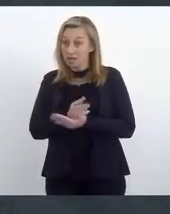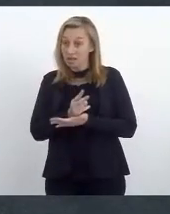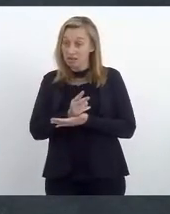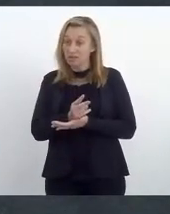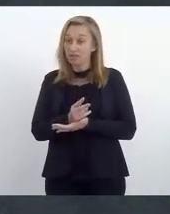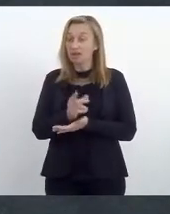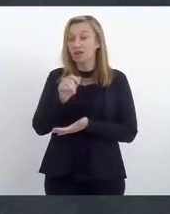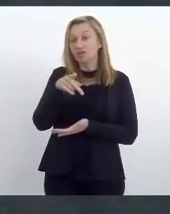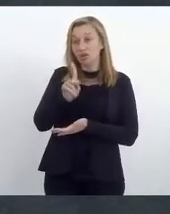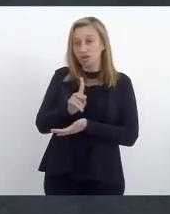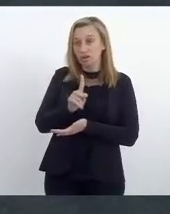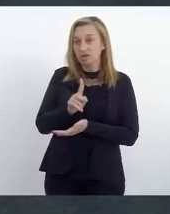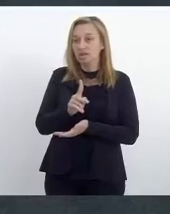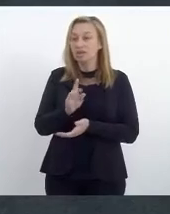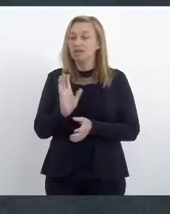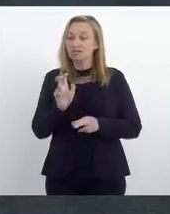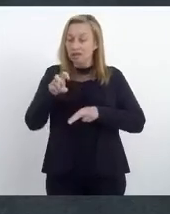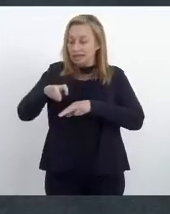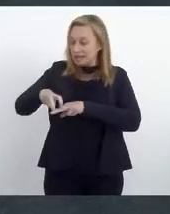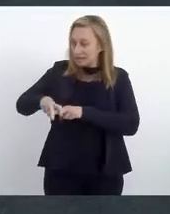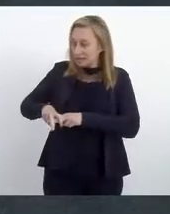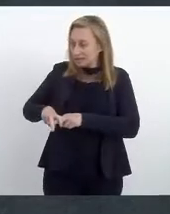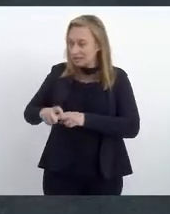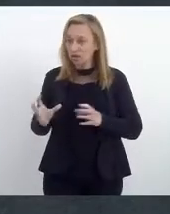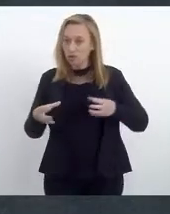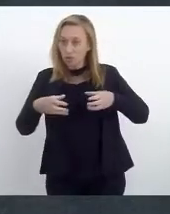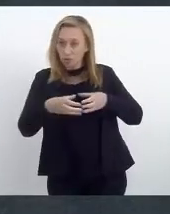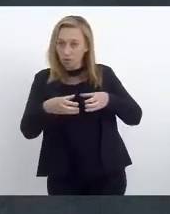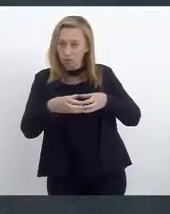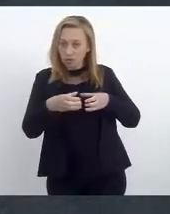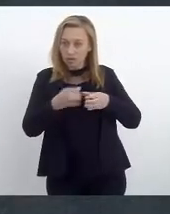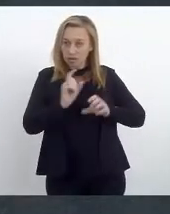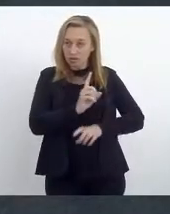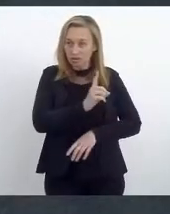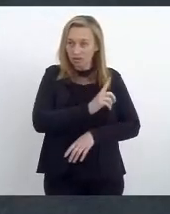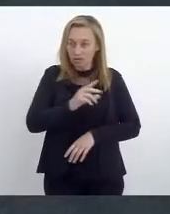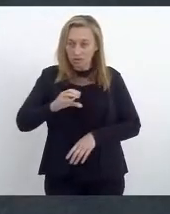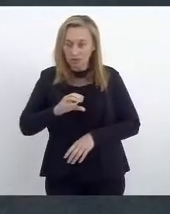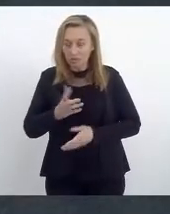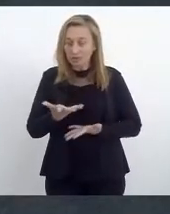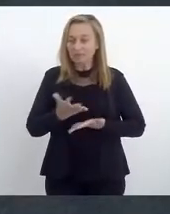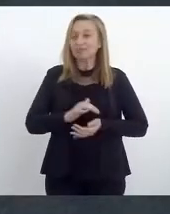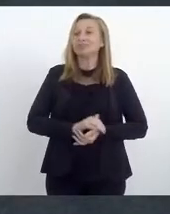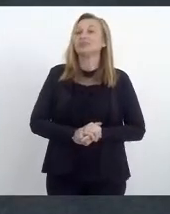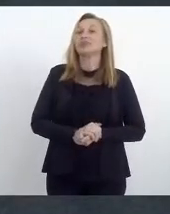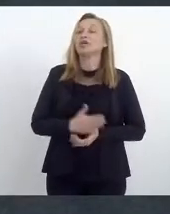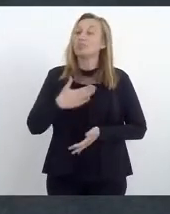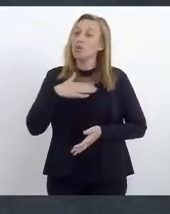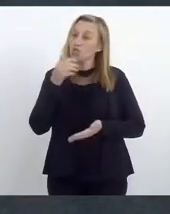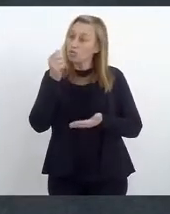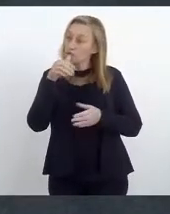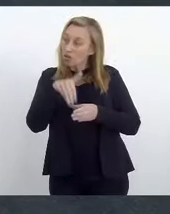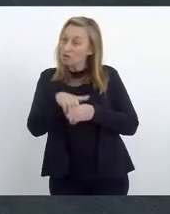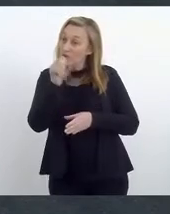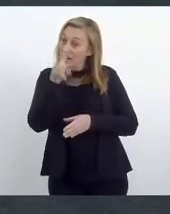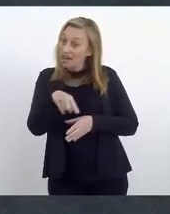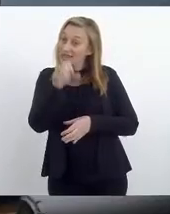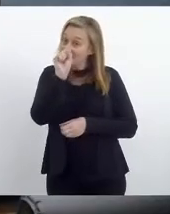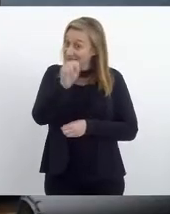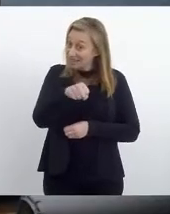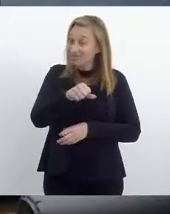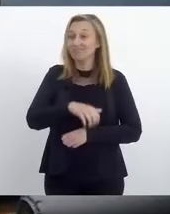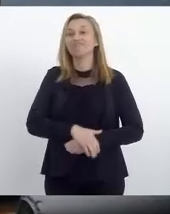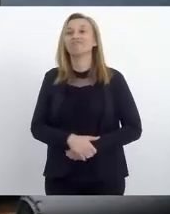DOC ter assento na Comissão de Defesa do Consumidor. Meu voto é favorável no